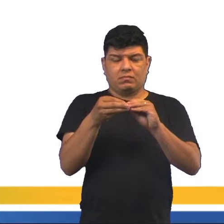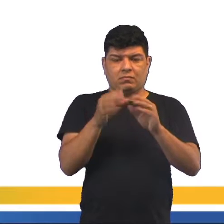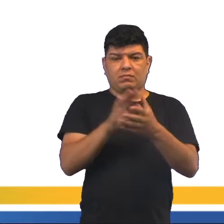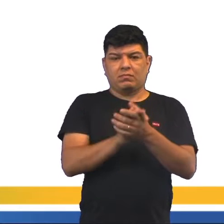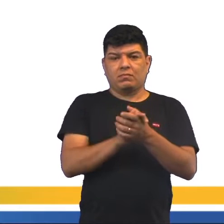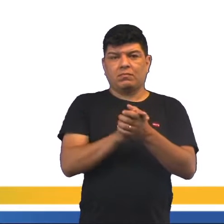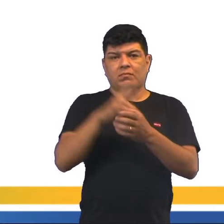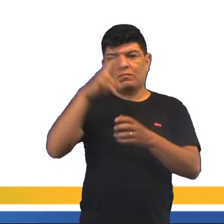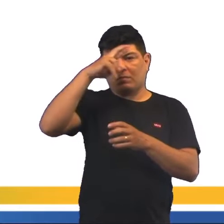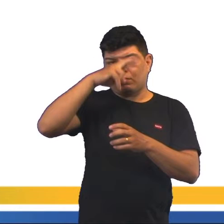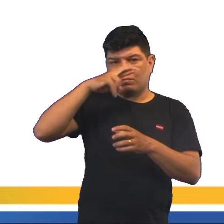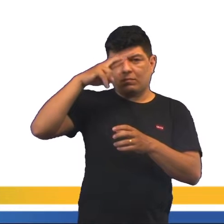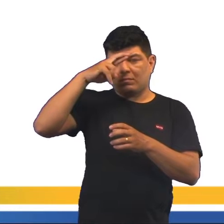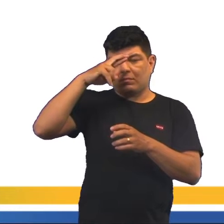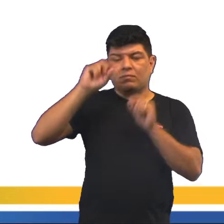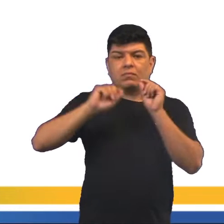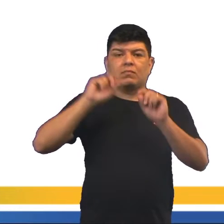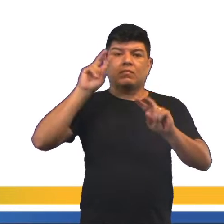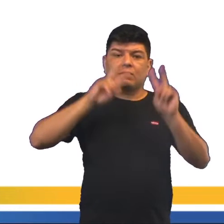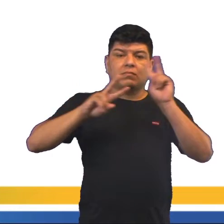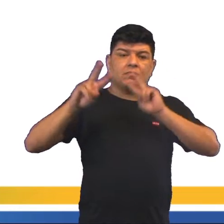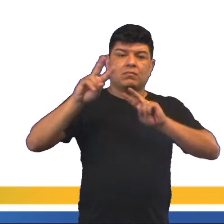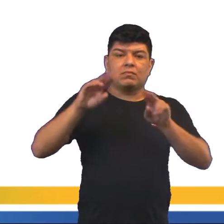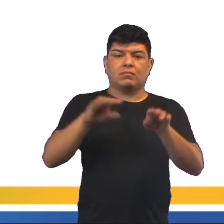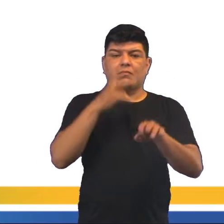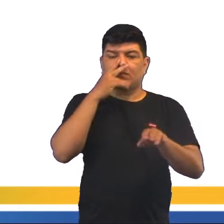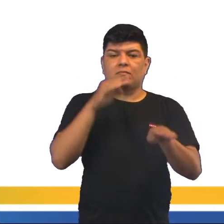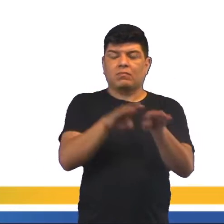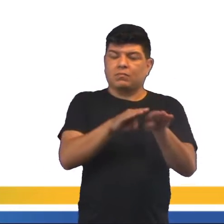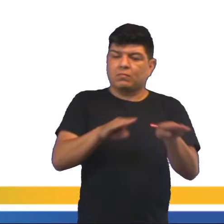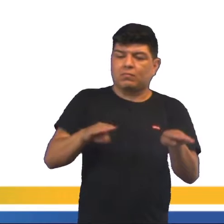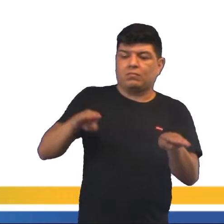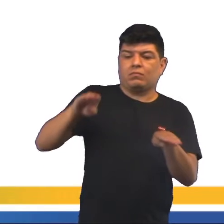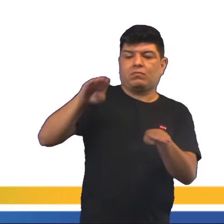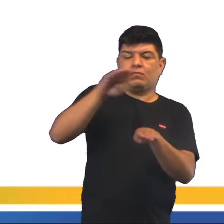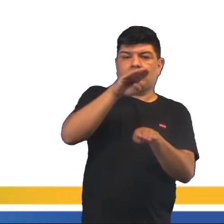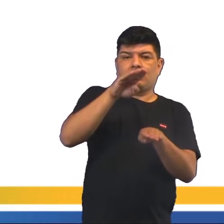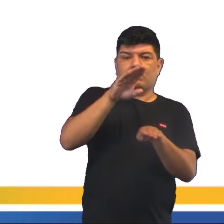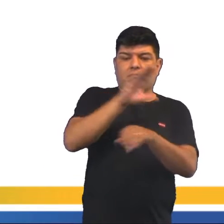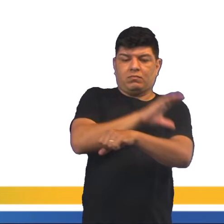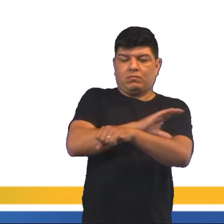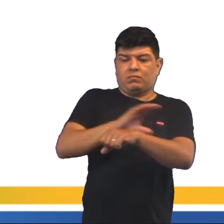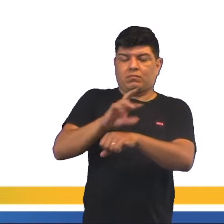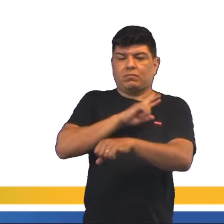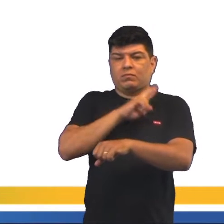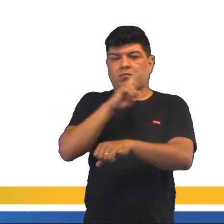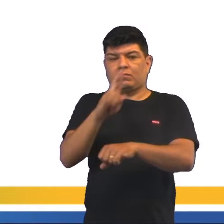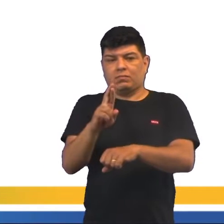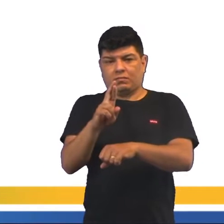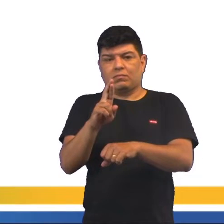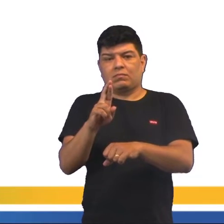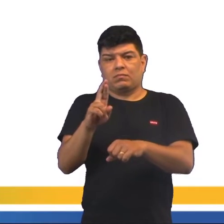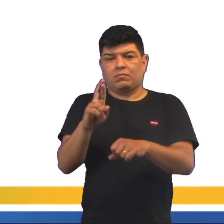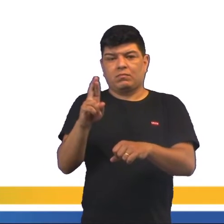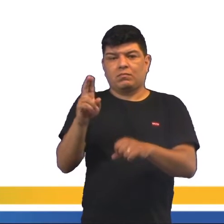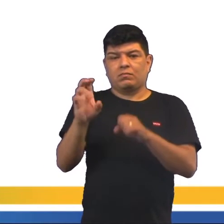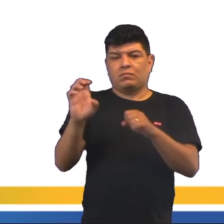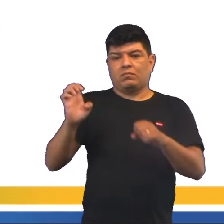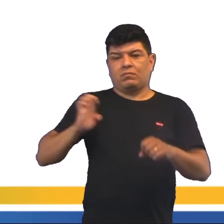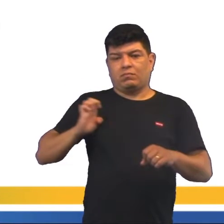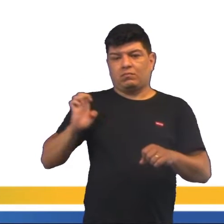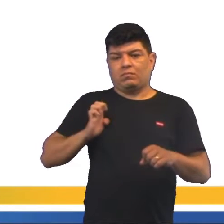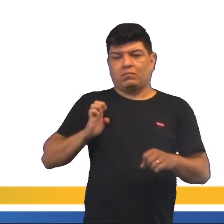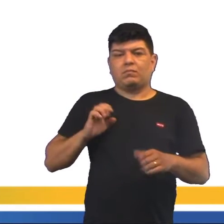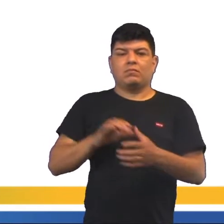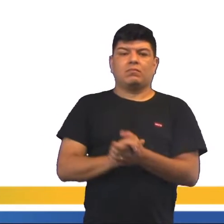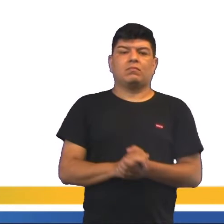modo, que o observador etnocêntrico vê-se como superior aos demais em aspectos culturais, religiosos e